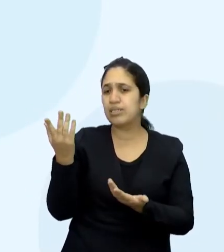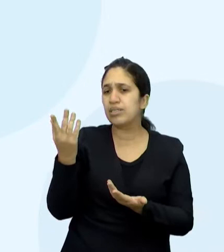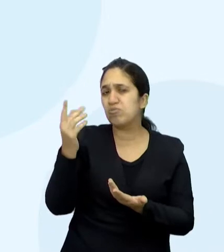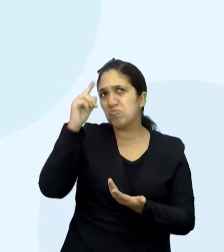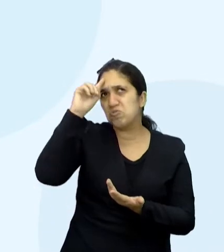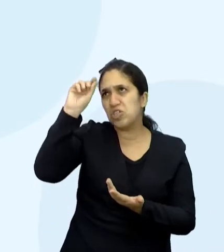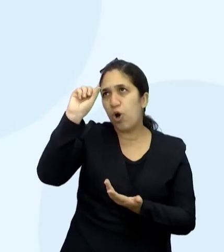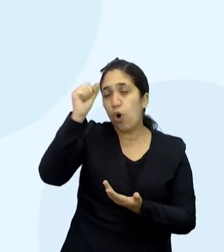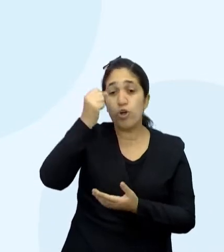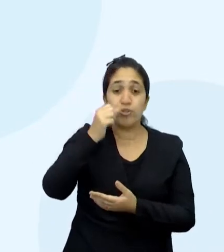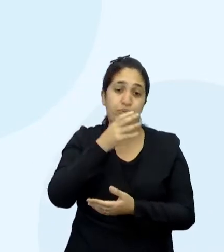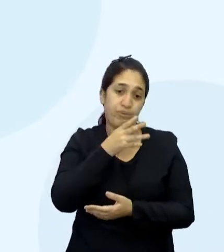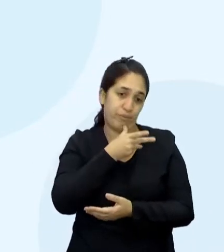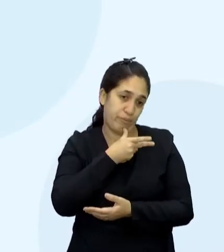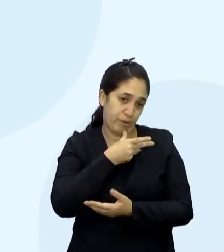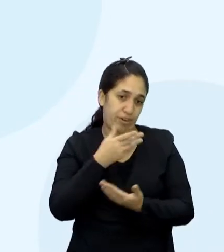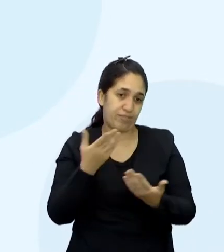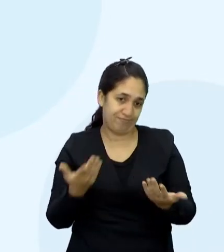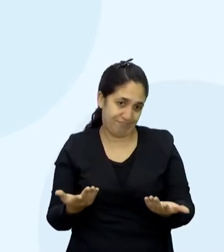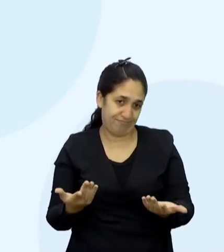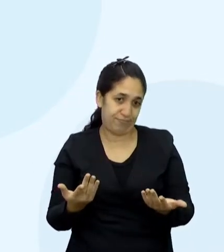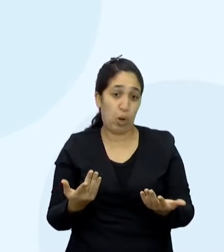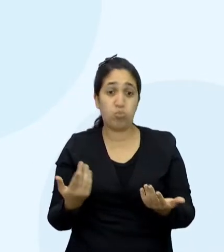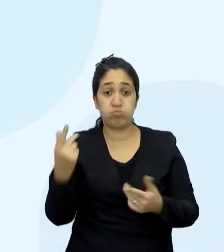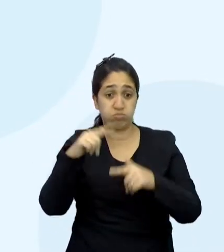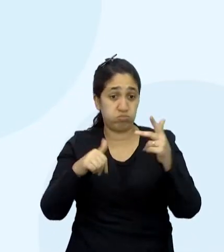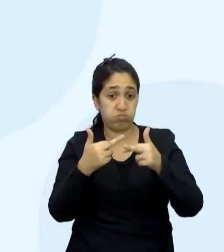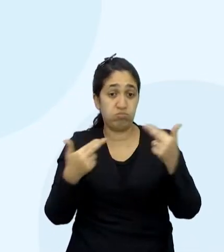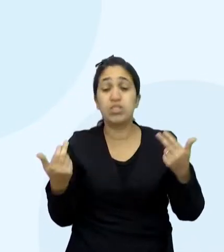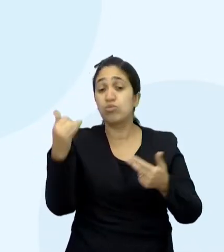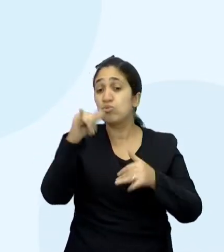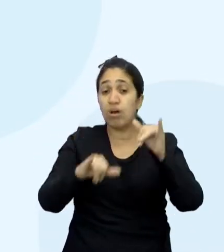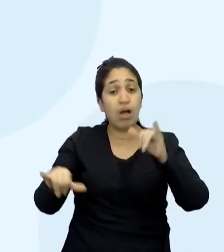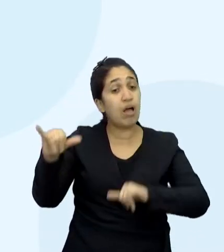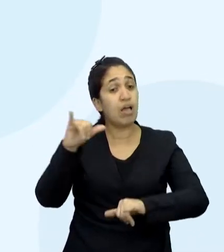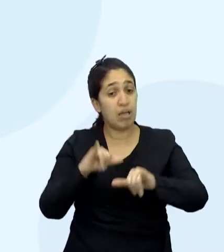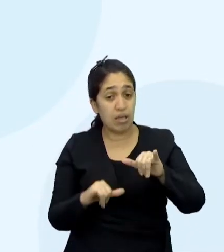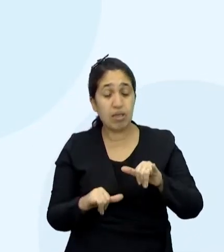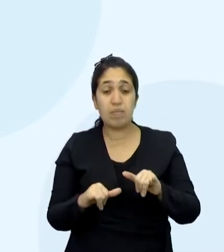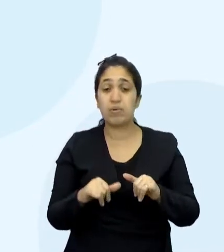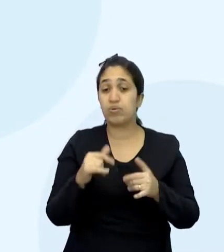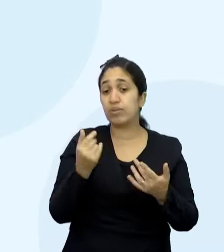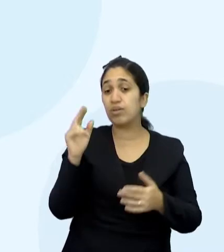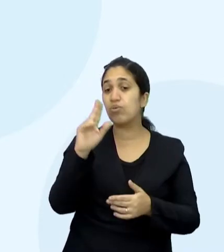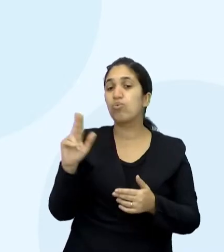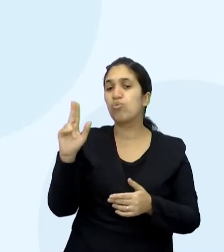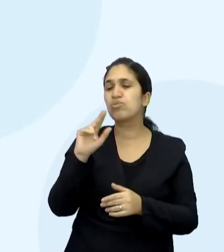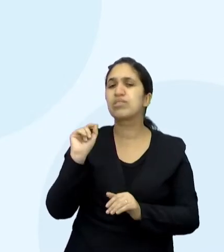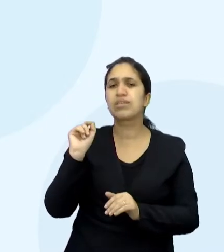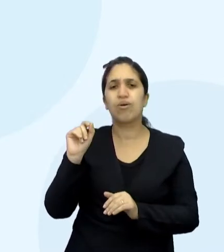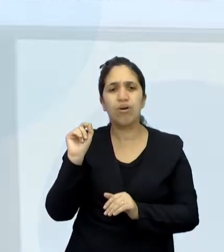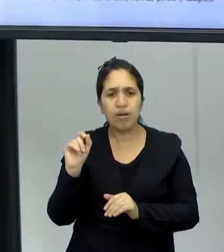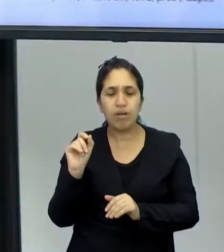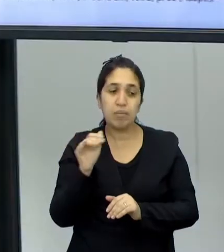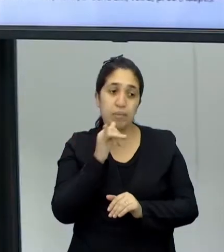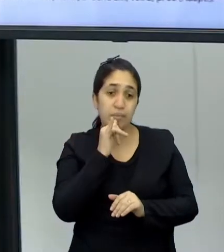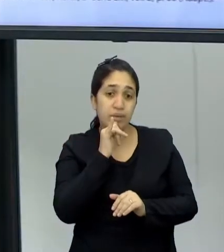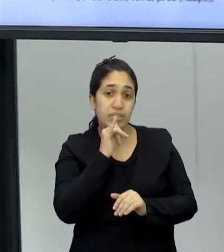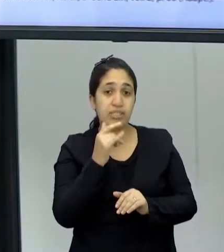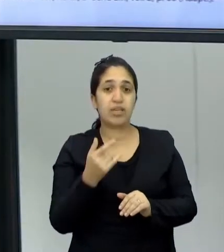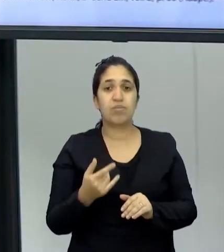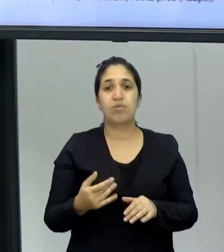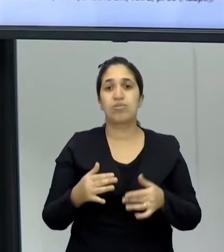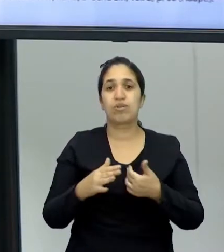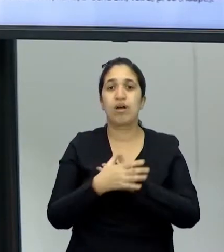O iodo 131 é um elemento químico que é utilizado para o tratamento, por exemplo, de câncer da